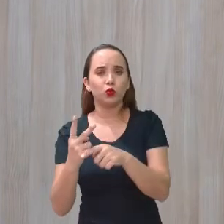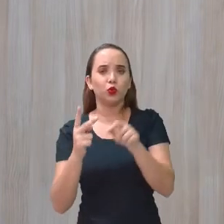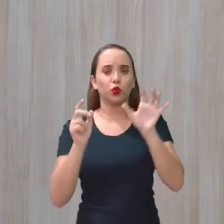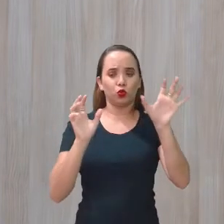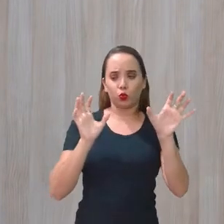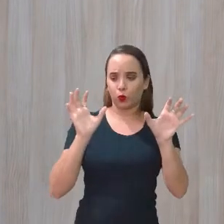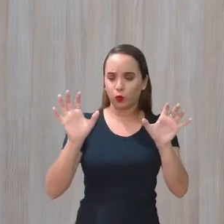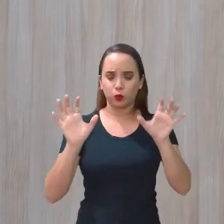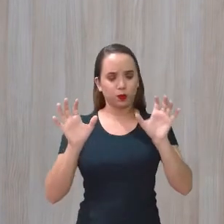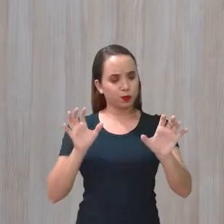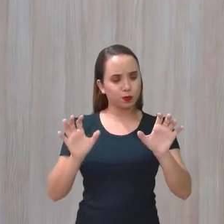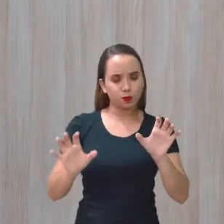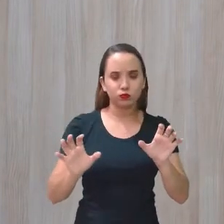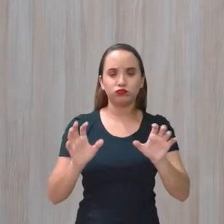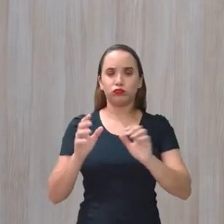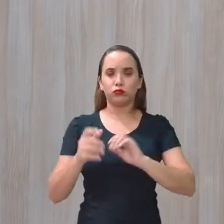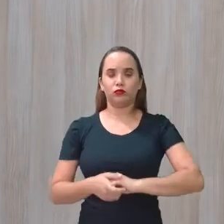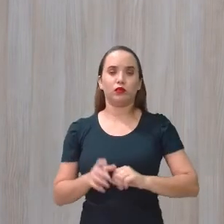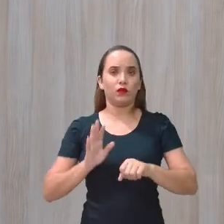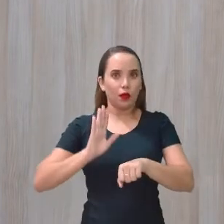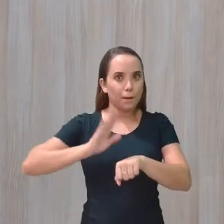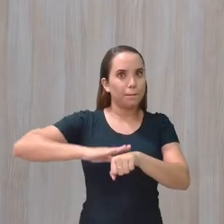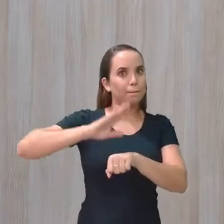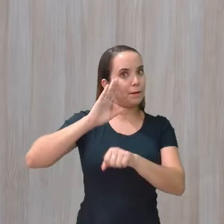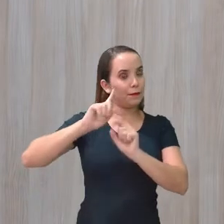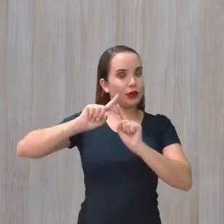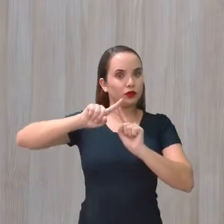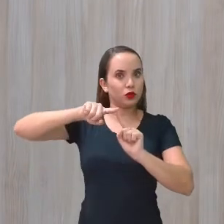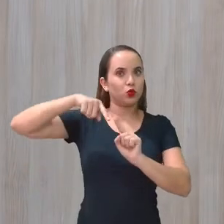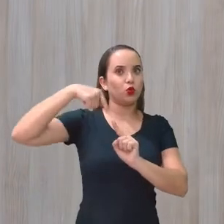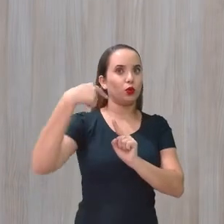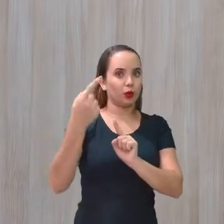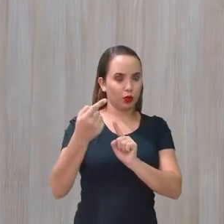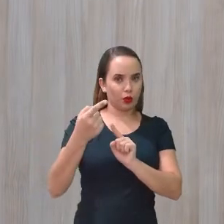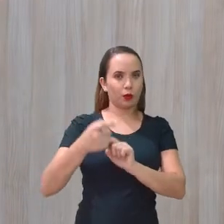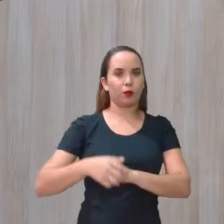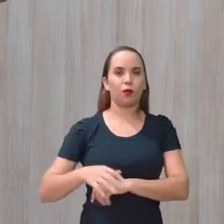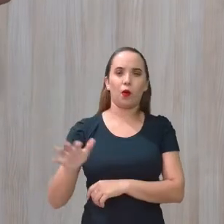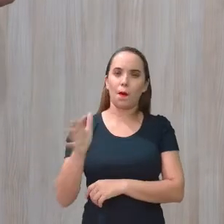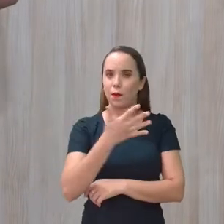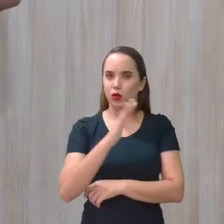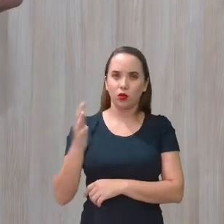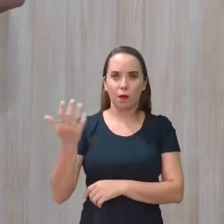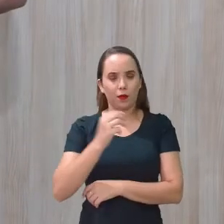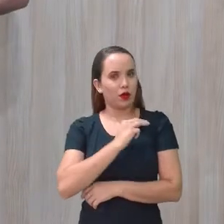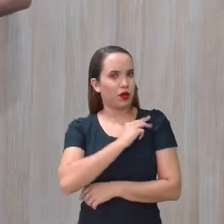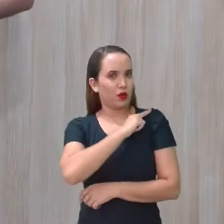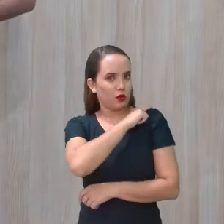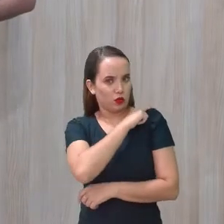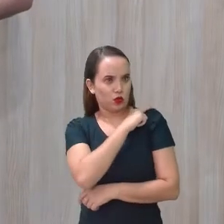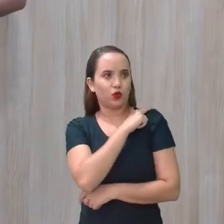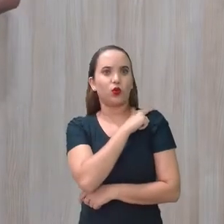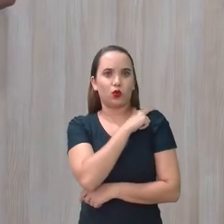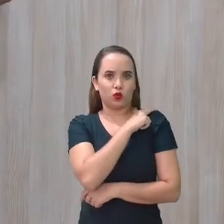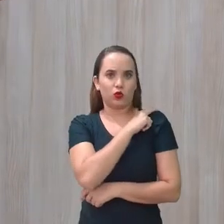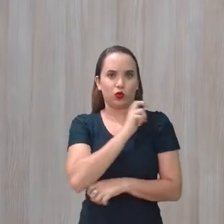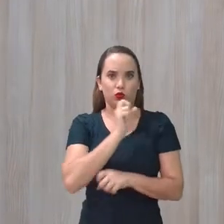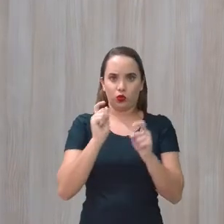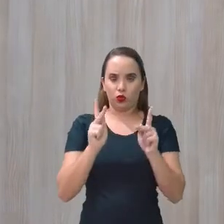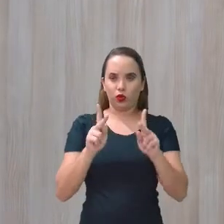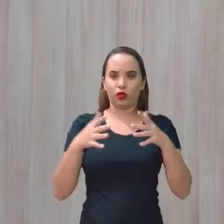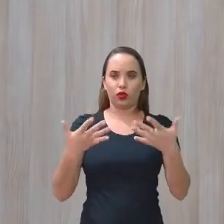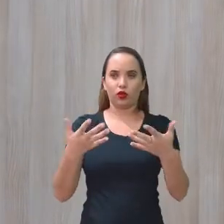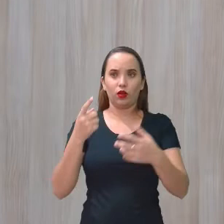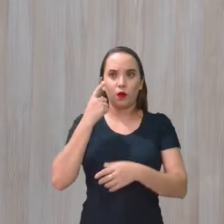valores desconhecidos. Mais equações e mais valores desconhecidos é lá pelo 2º ano do ensino médio, tá certo? Então,